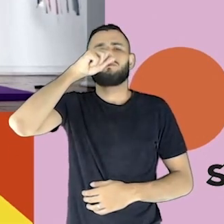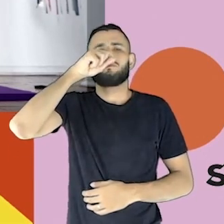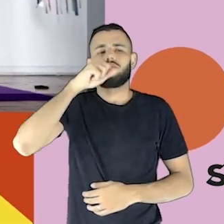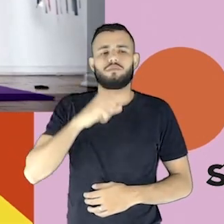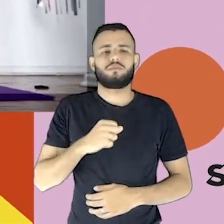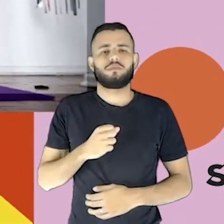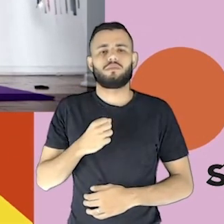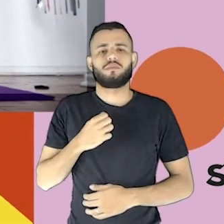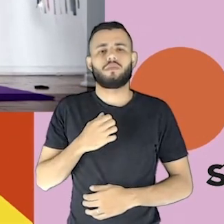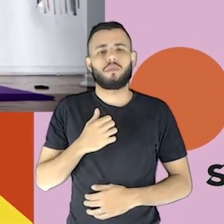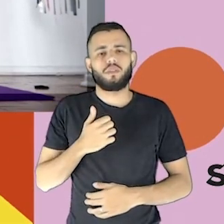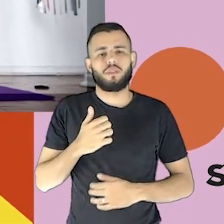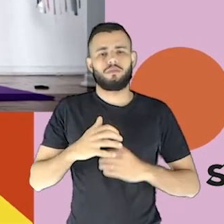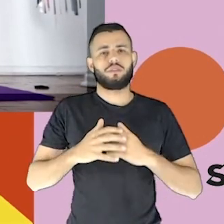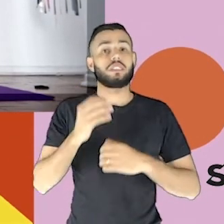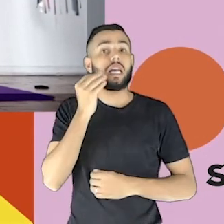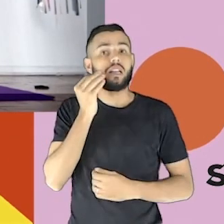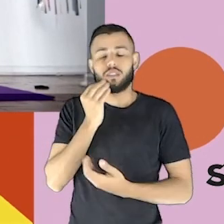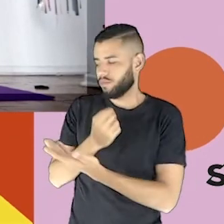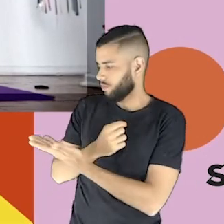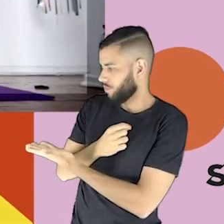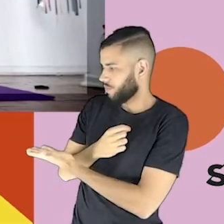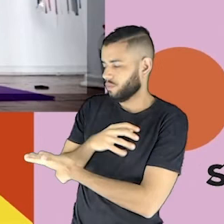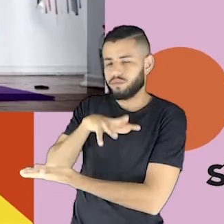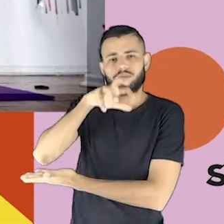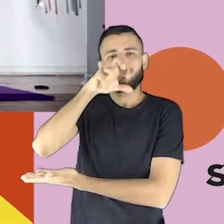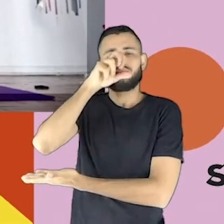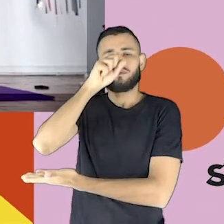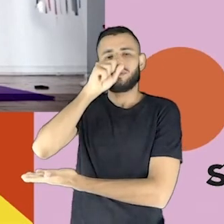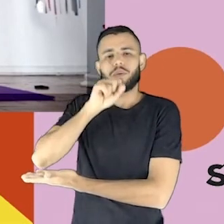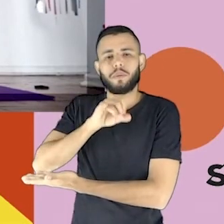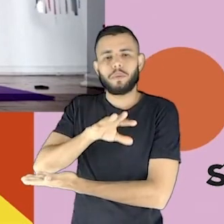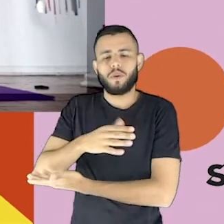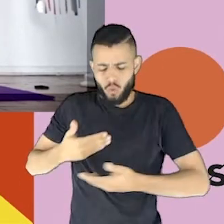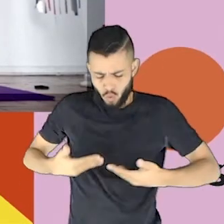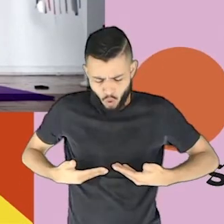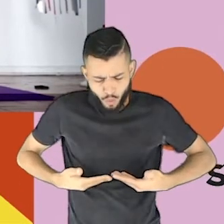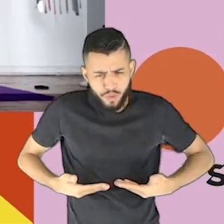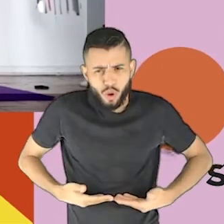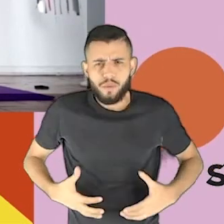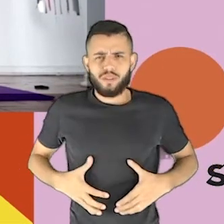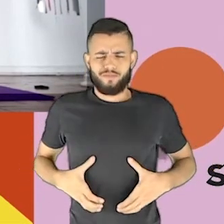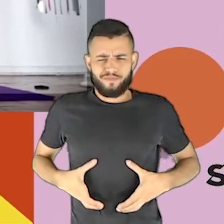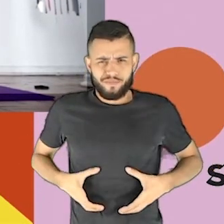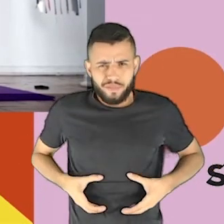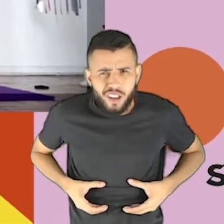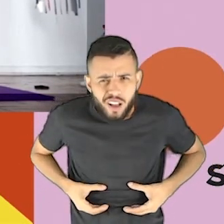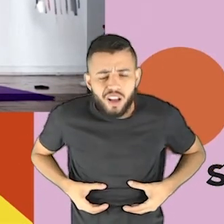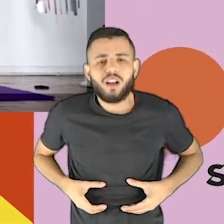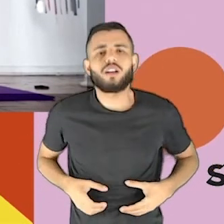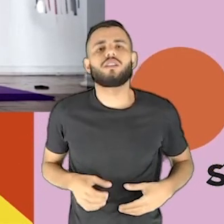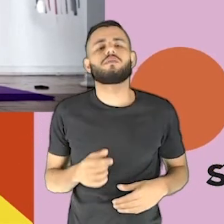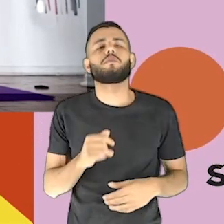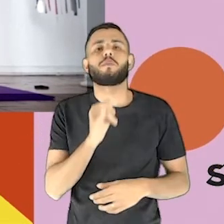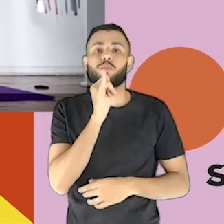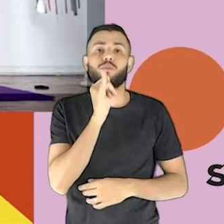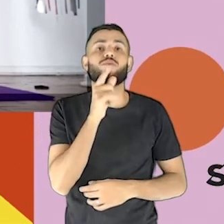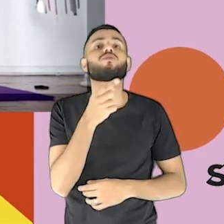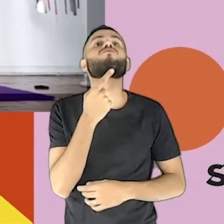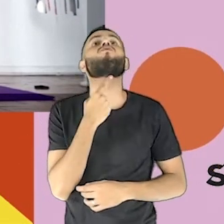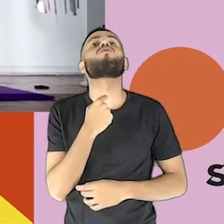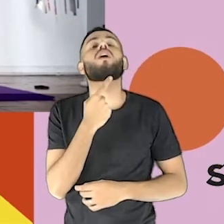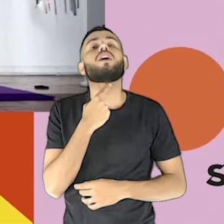genital. Quando expirar, contrai o abdômen e o assoalho pélvico. Imagina que você está com vontade de fazer xixi e cocô ao